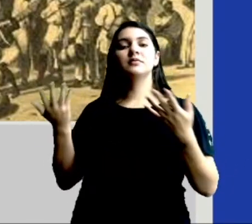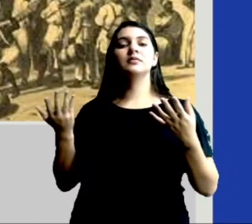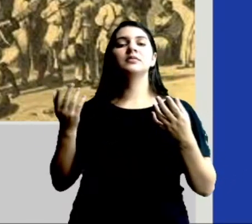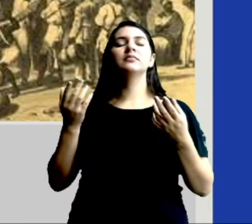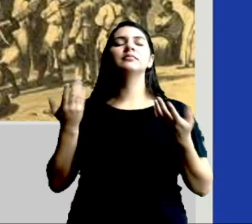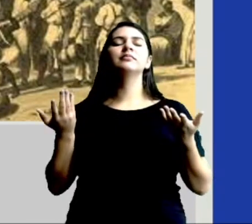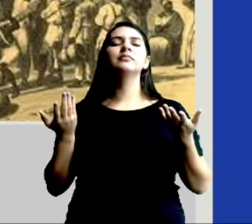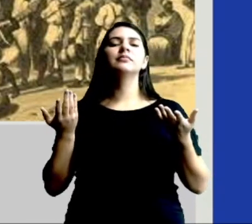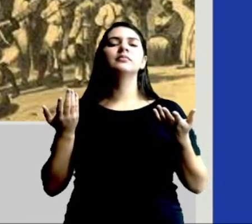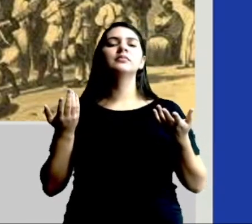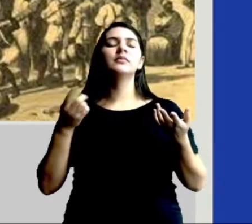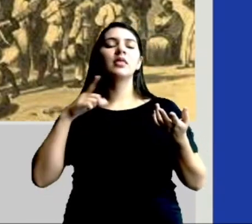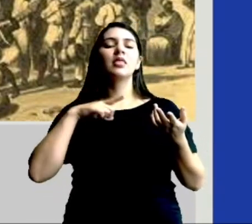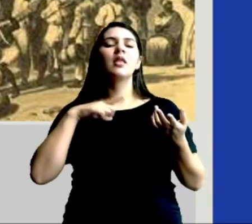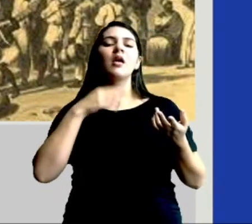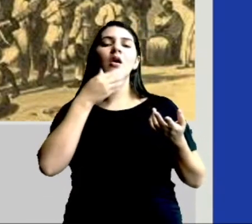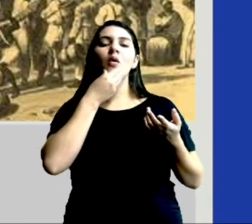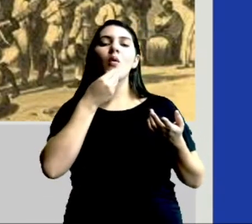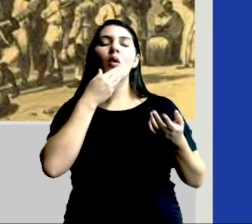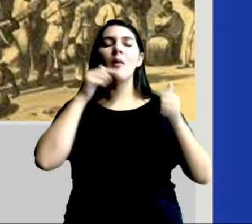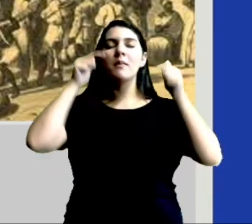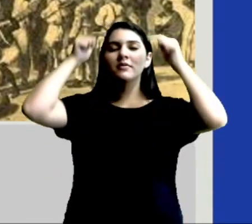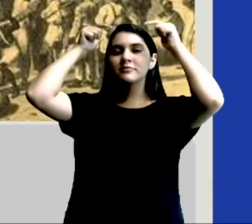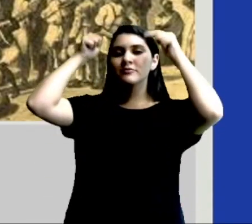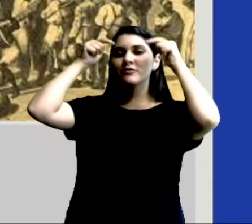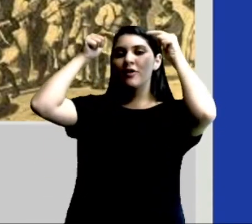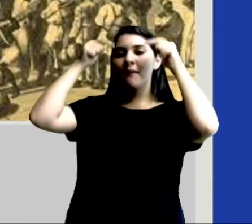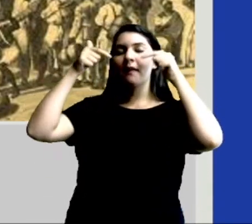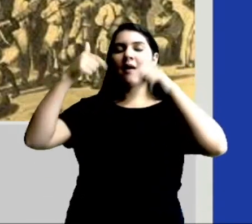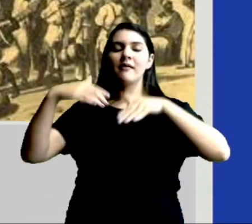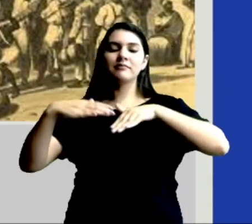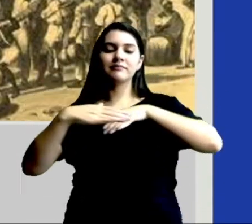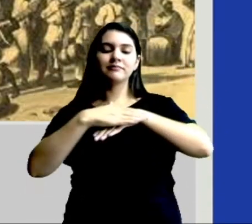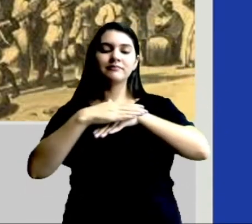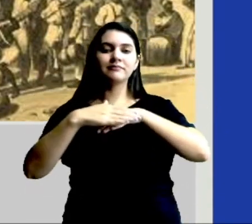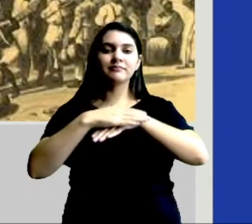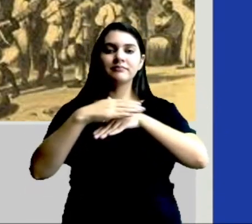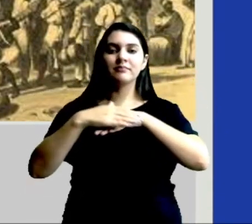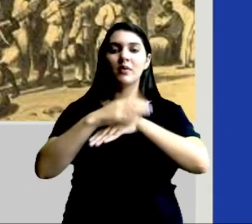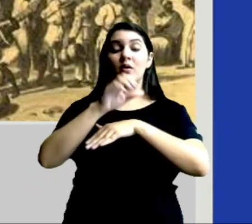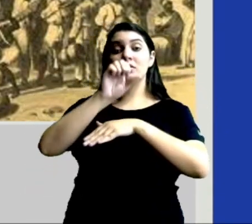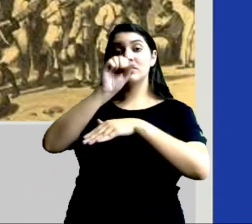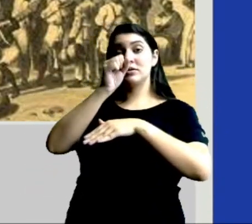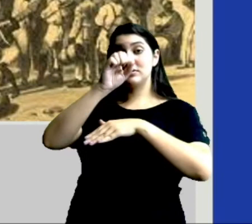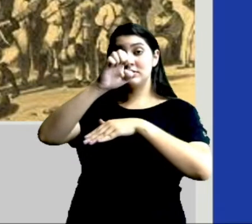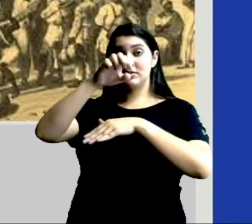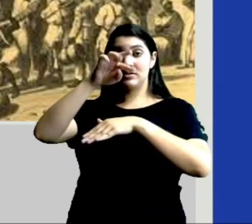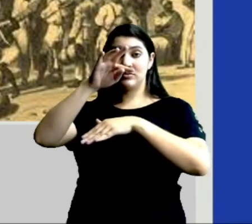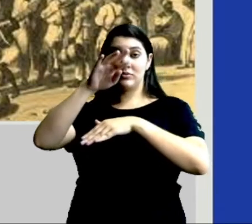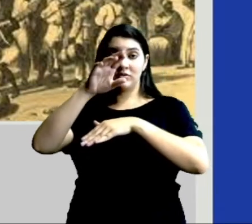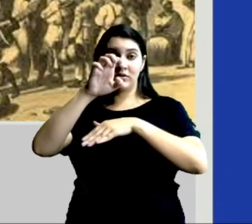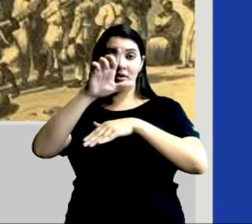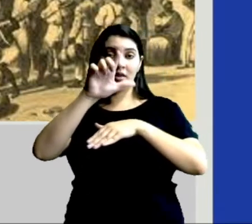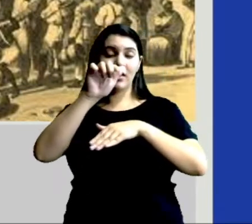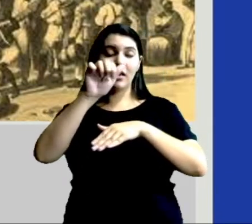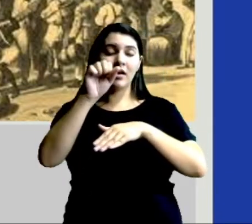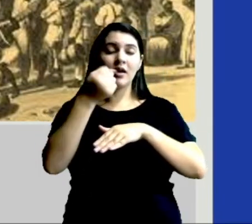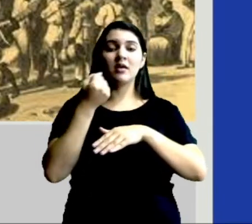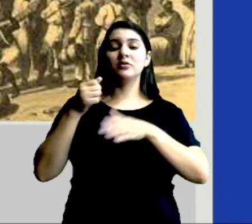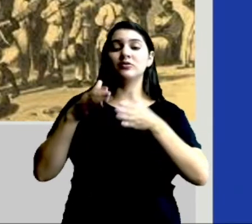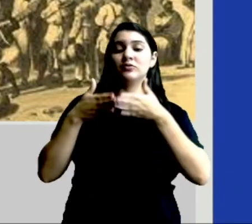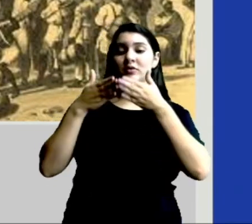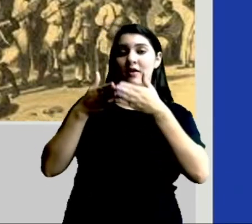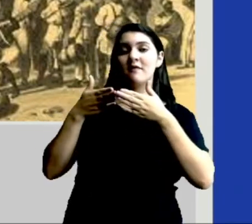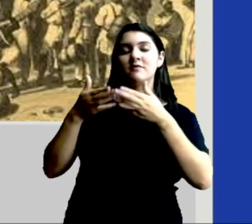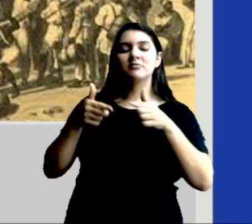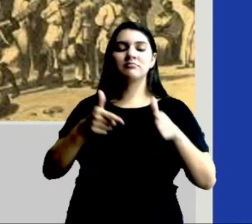uns homens com chapéu, bota, eles são os que seriam os sentinelas do navio, né, que ficavam armados para